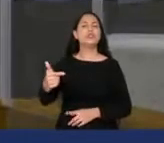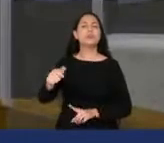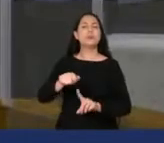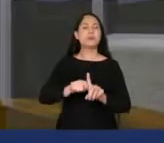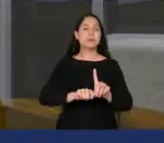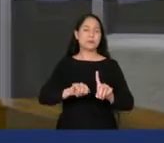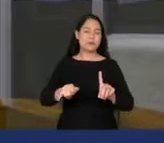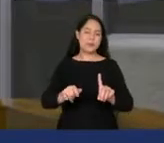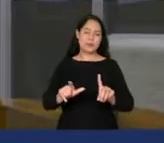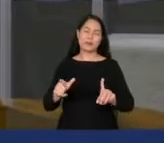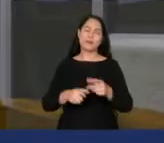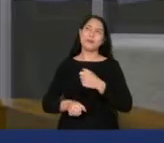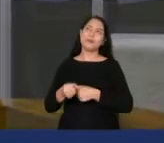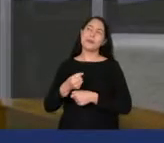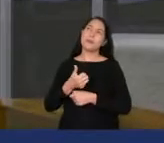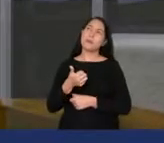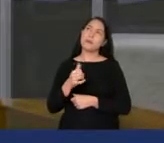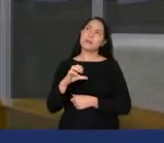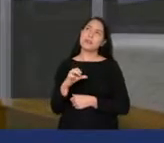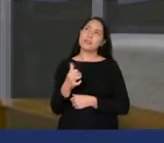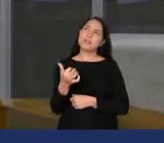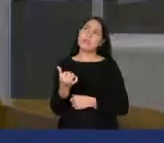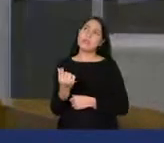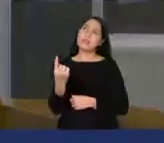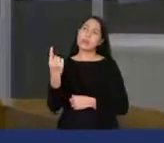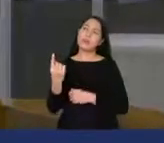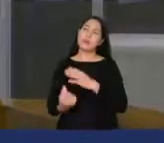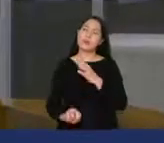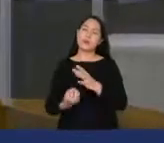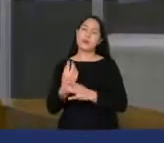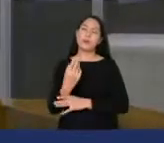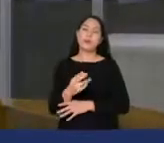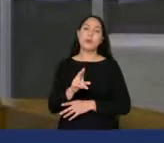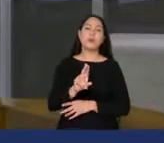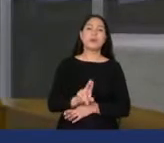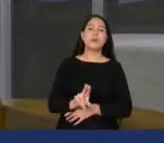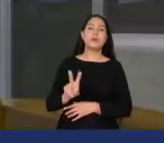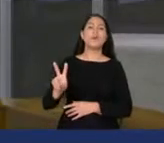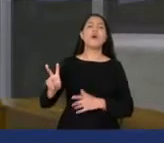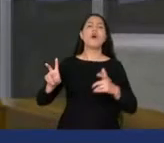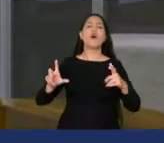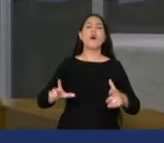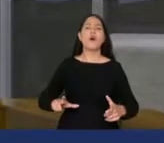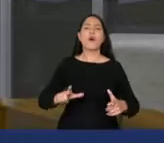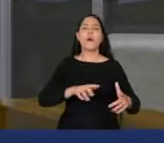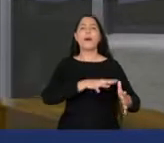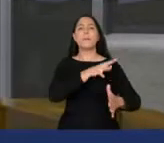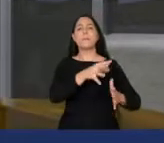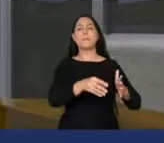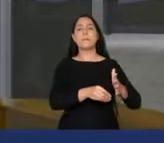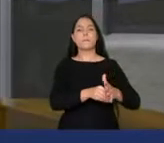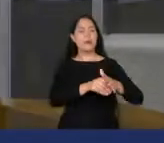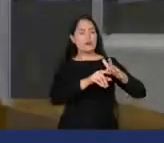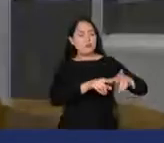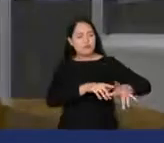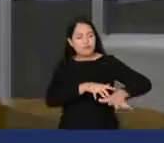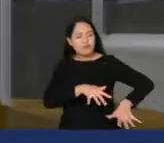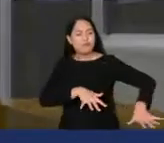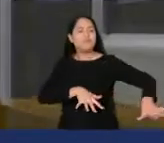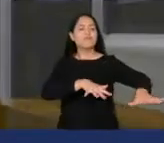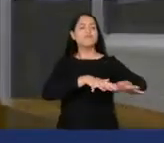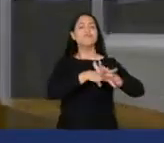Gabriel recriou a União do Vegetal nos Seringais da Amazônia. Ali, na